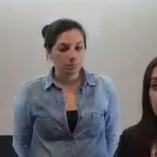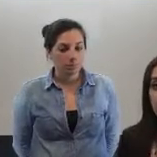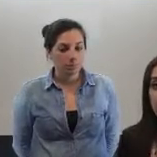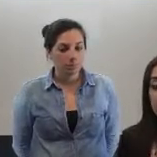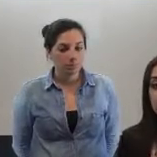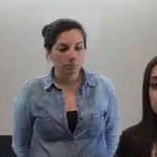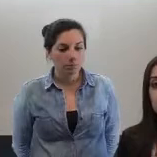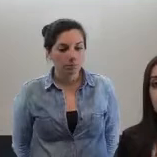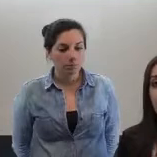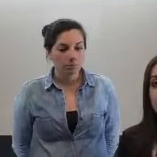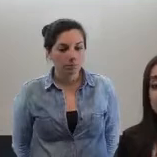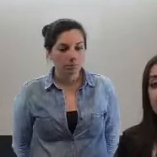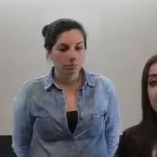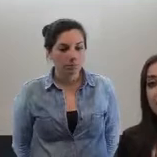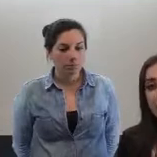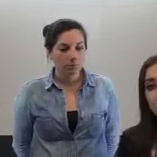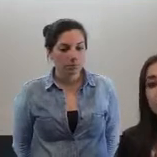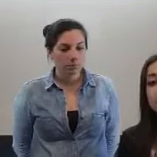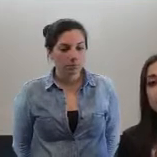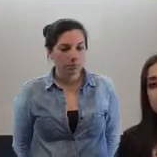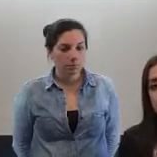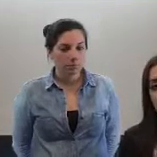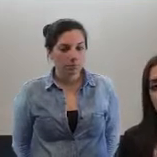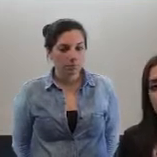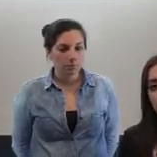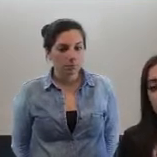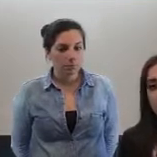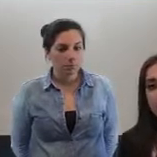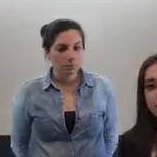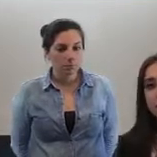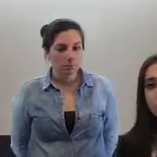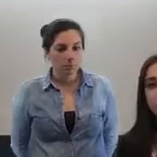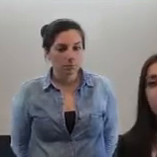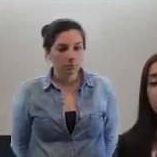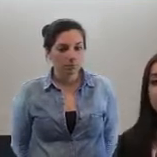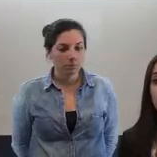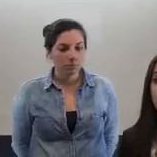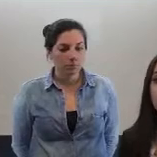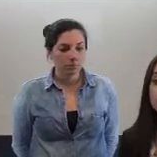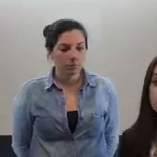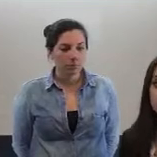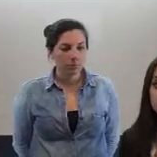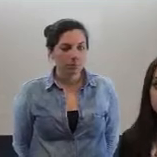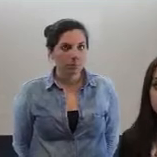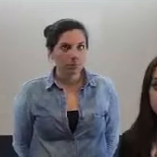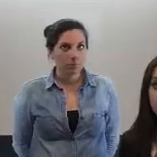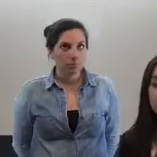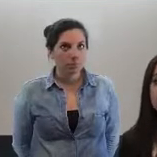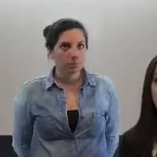artigo, ele é preciso ser avaliado antes de ser colocado numa revista científica. Então, ele passa por uma